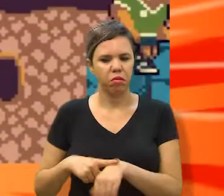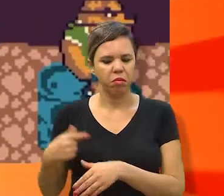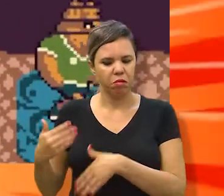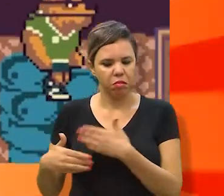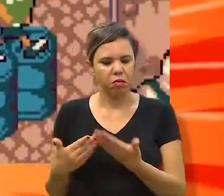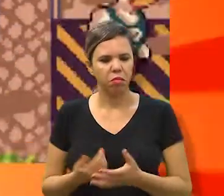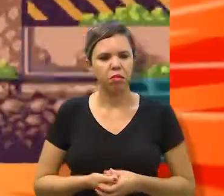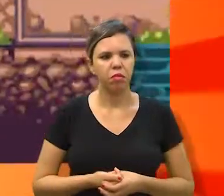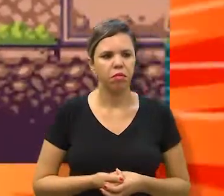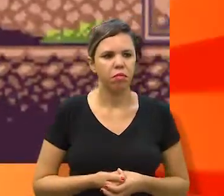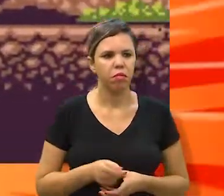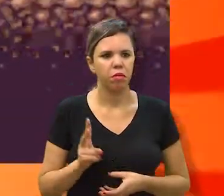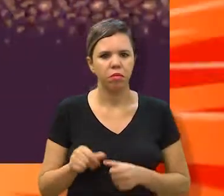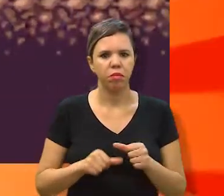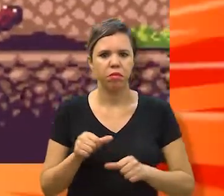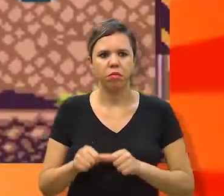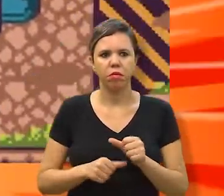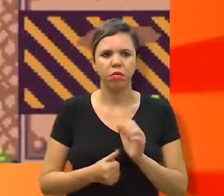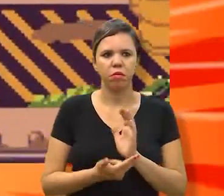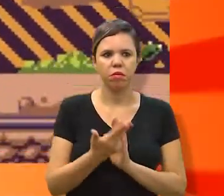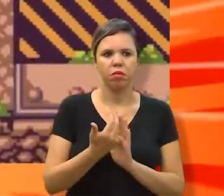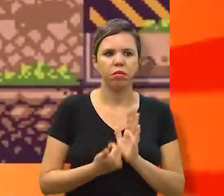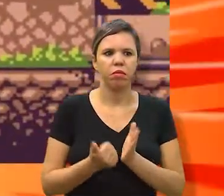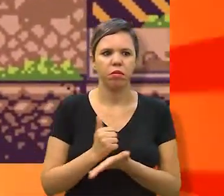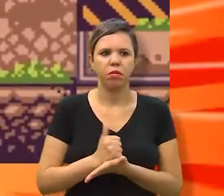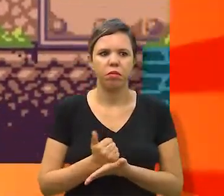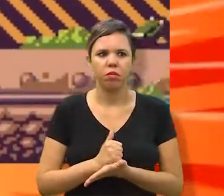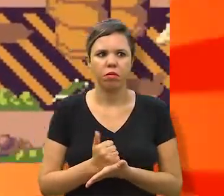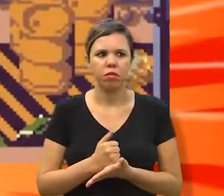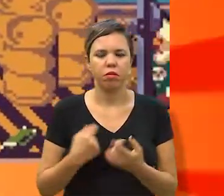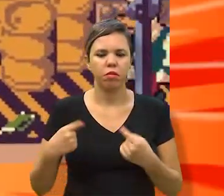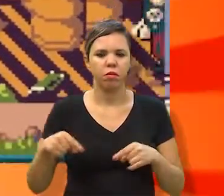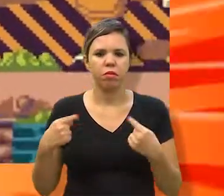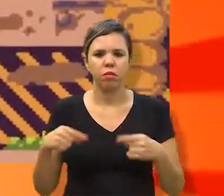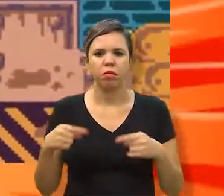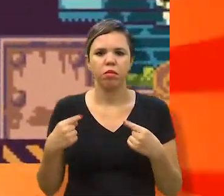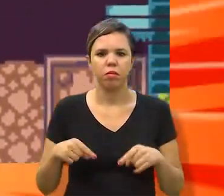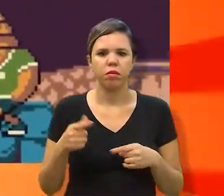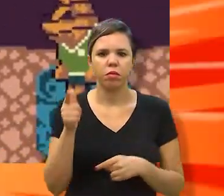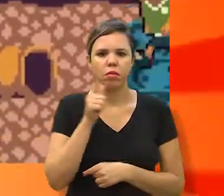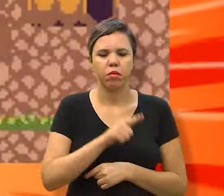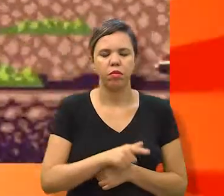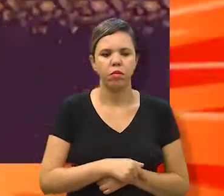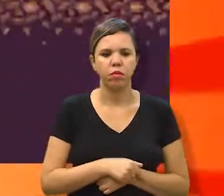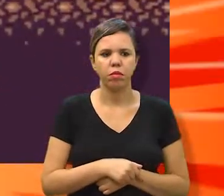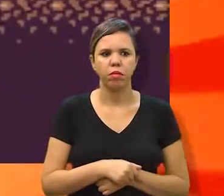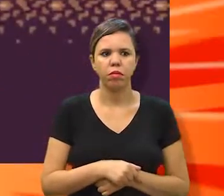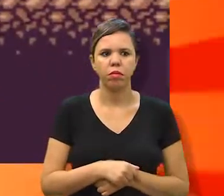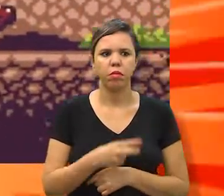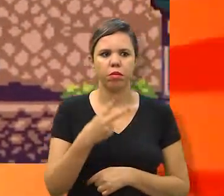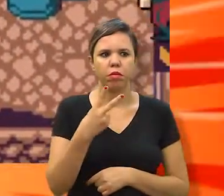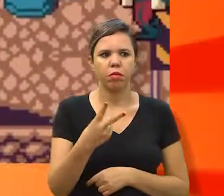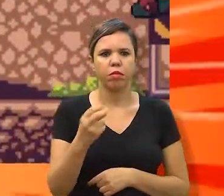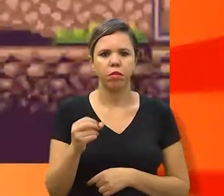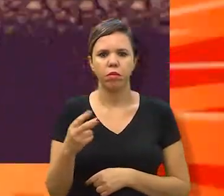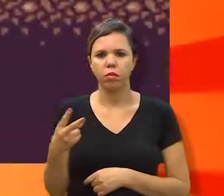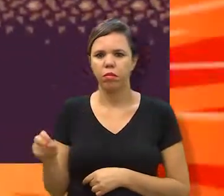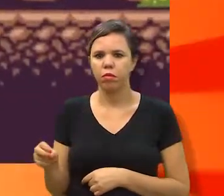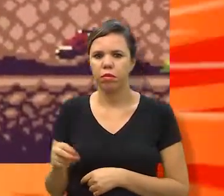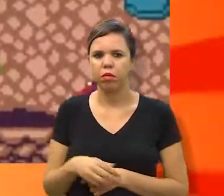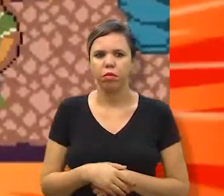já. Eu tô sempre mudando o gráfico, mudando o jogo, mudando a música. Consegui, inclusive em